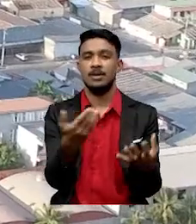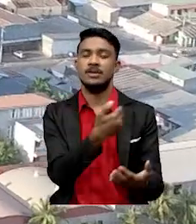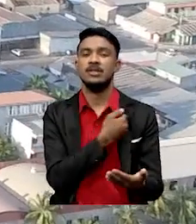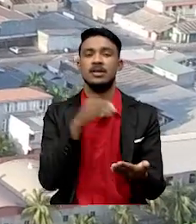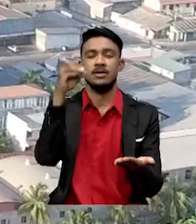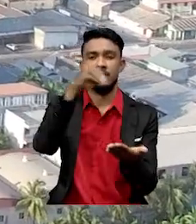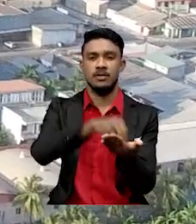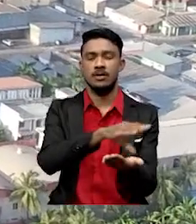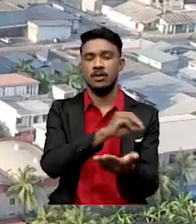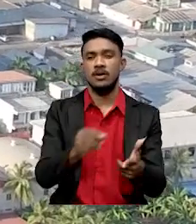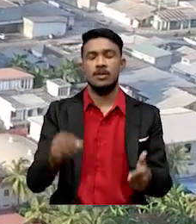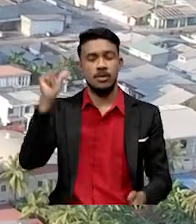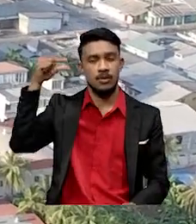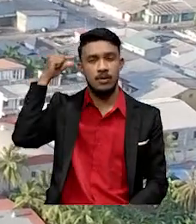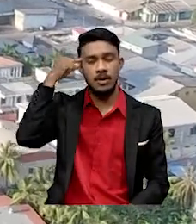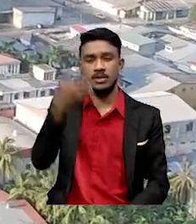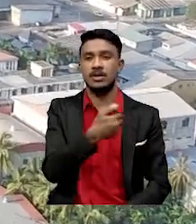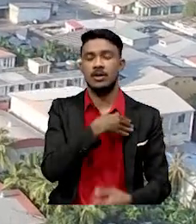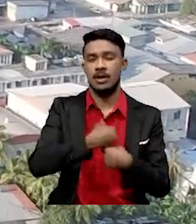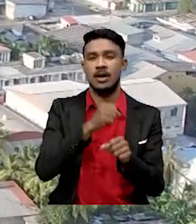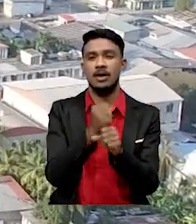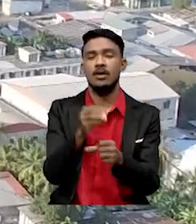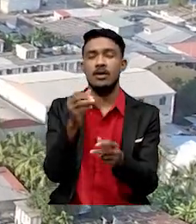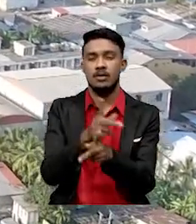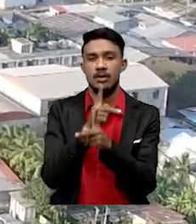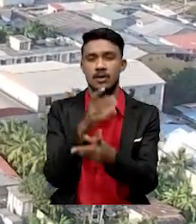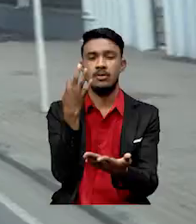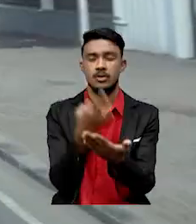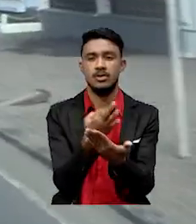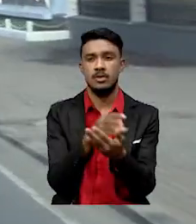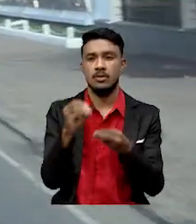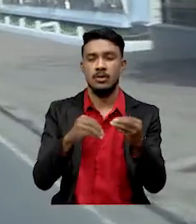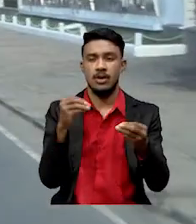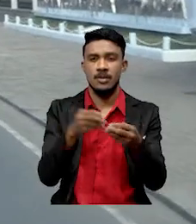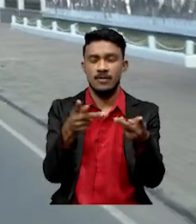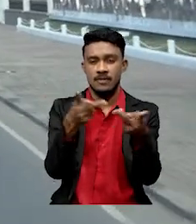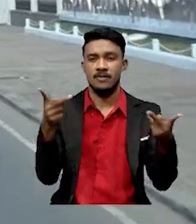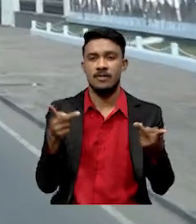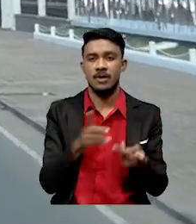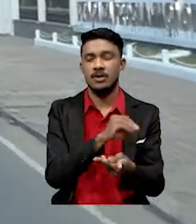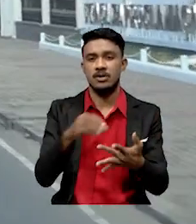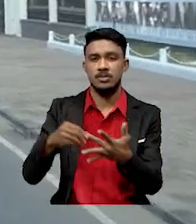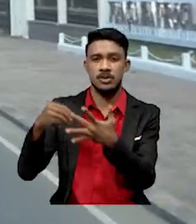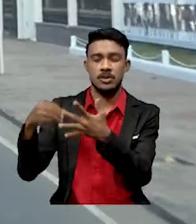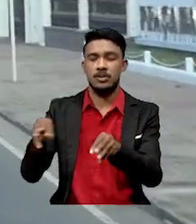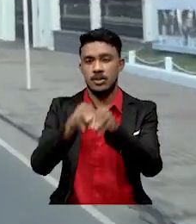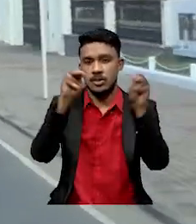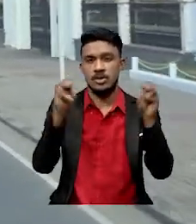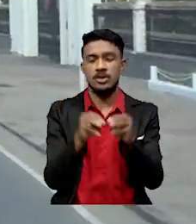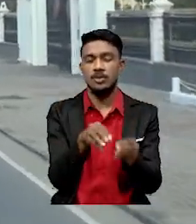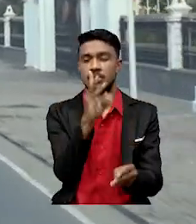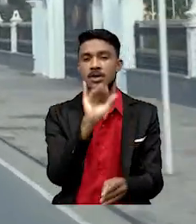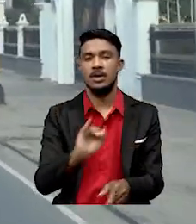katinji. Dili o governo sedau kalos estão dia ba ordenamento território e área urbana, especificamente em município Dili ni